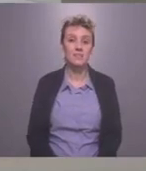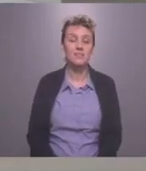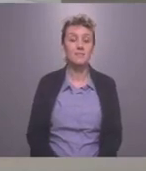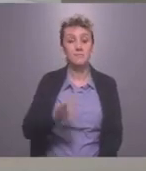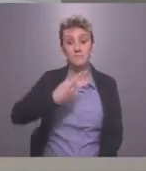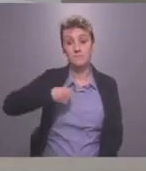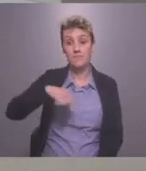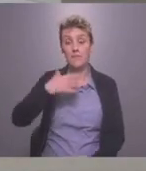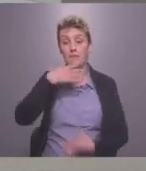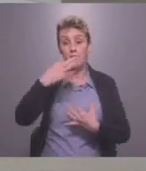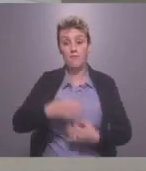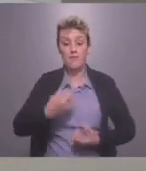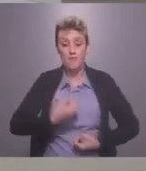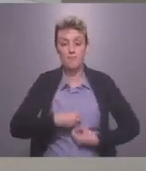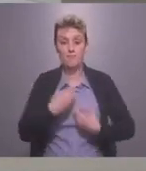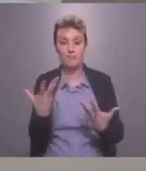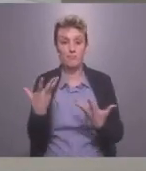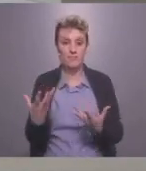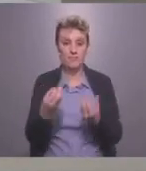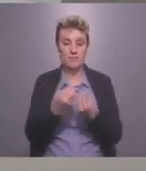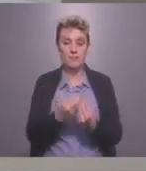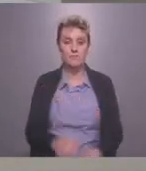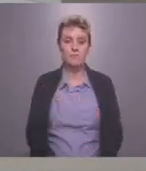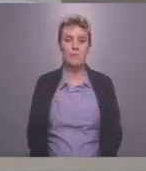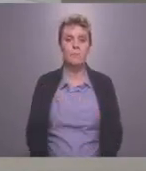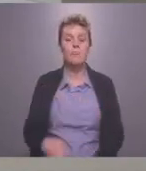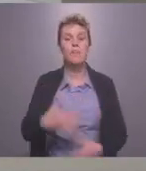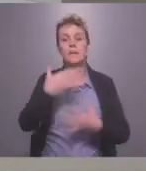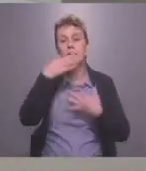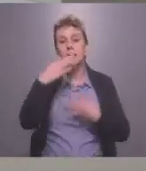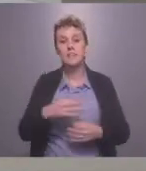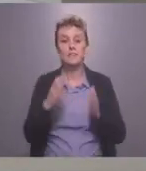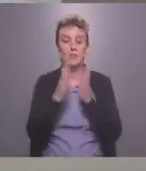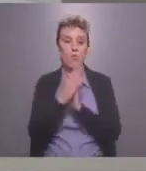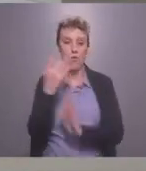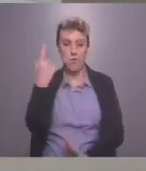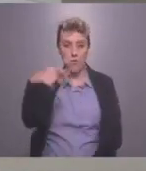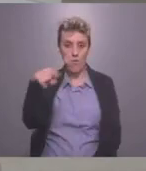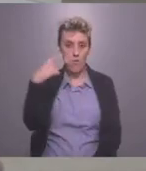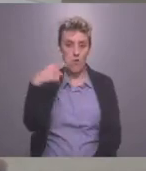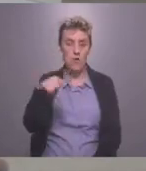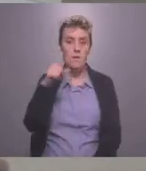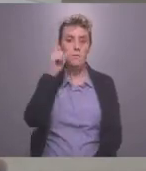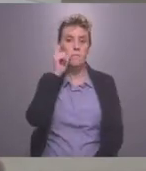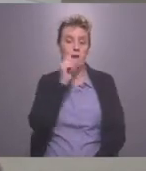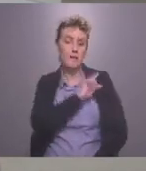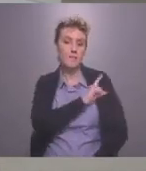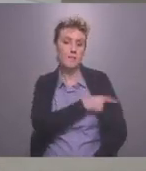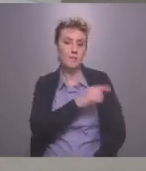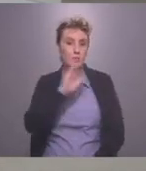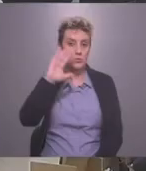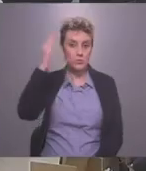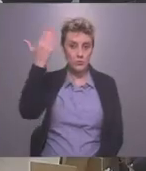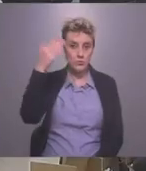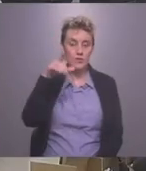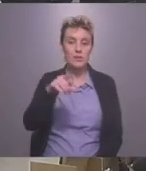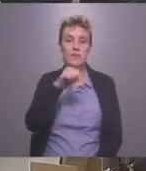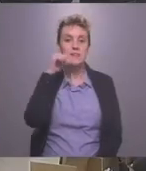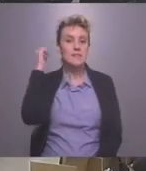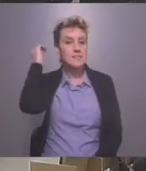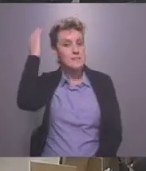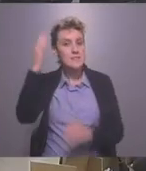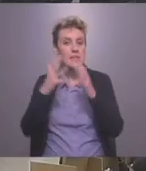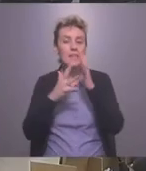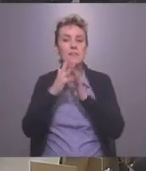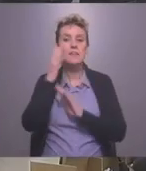Professemos juntos a nossa fé. Creio em um só Deus, Pai Todo-Poderoso, Criador do